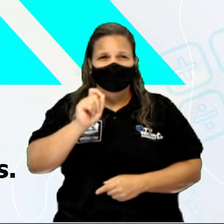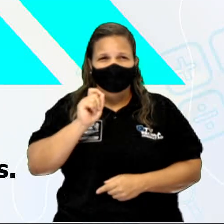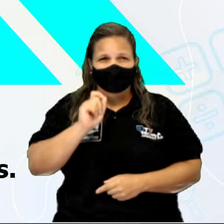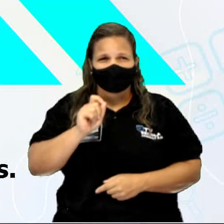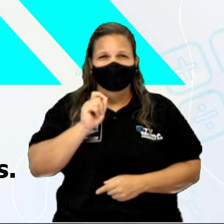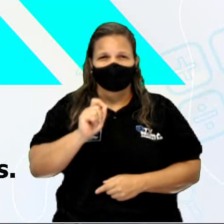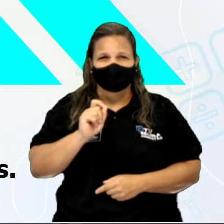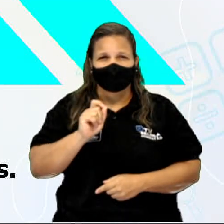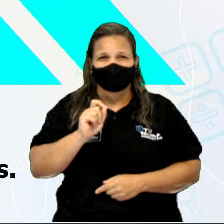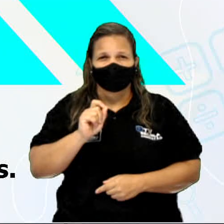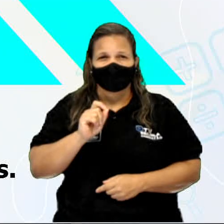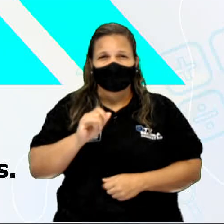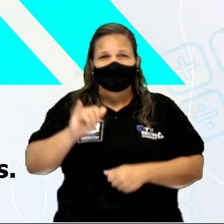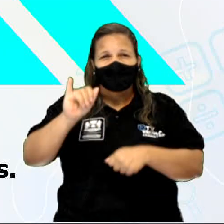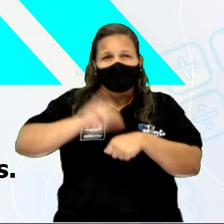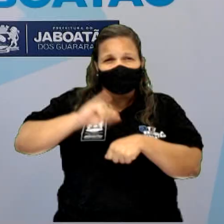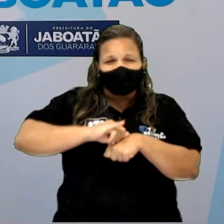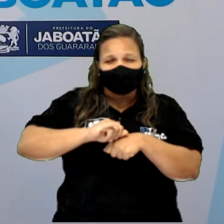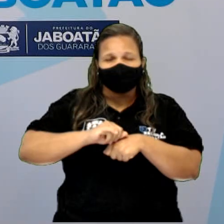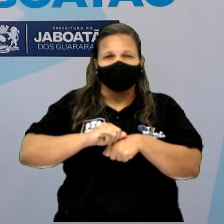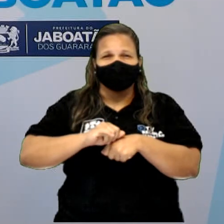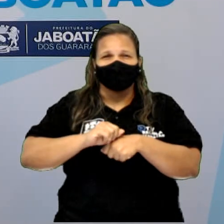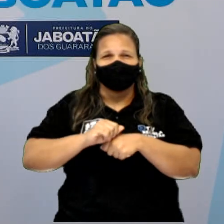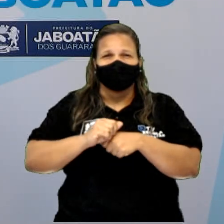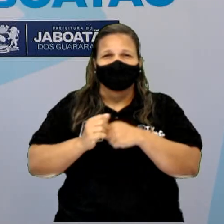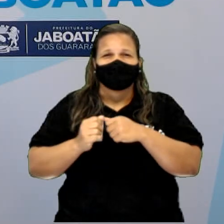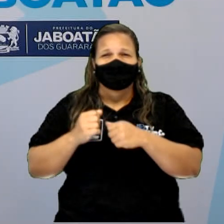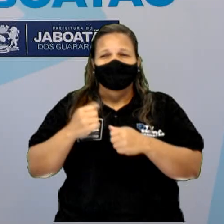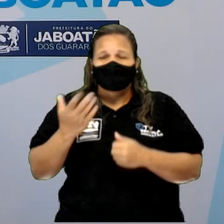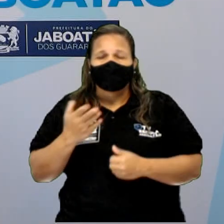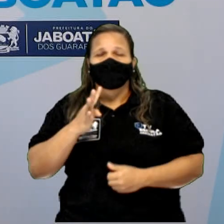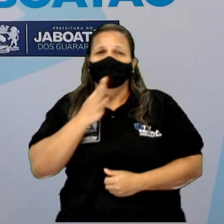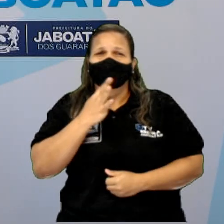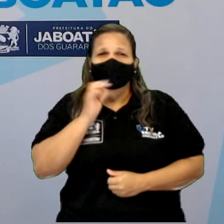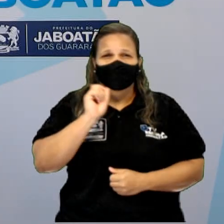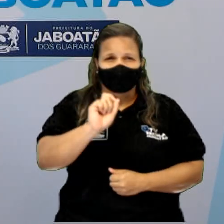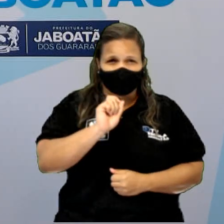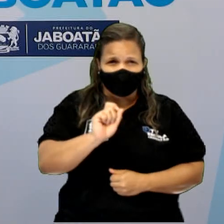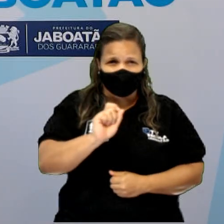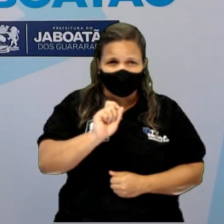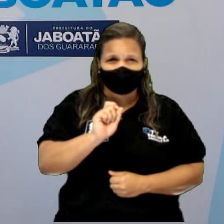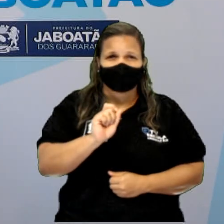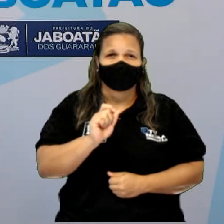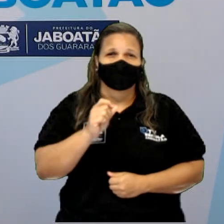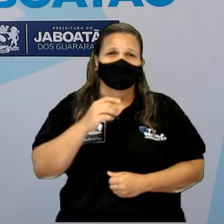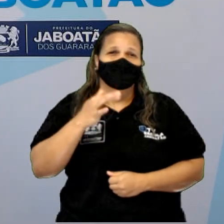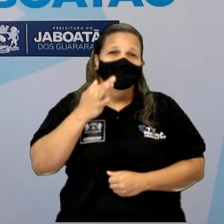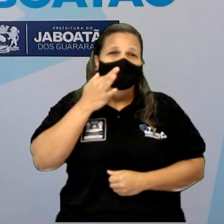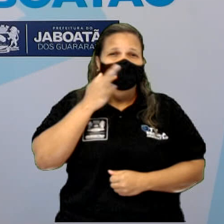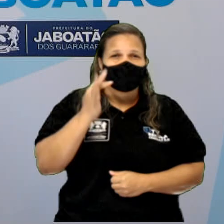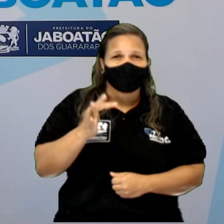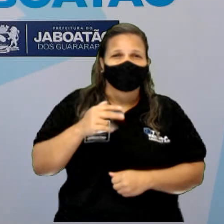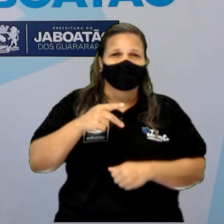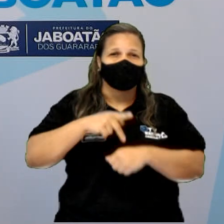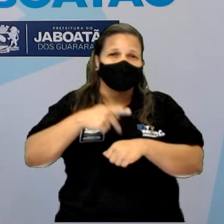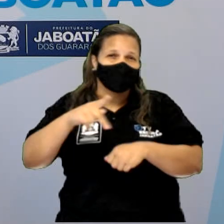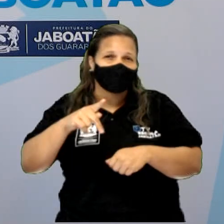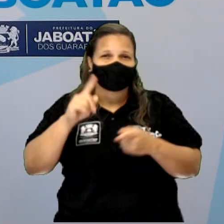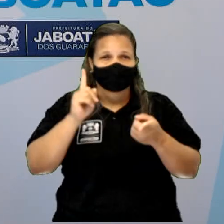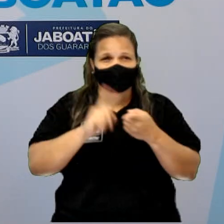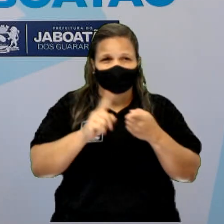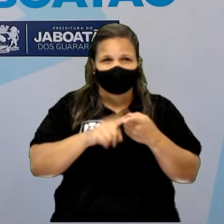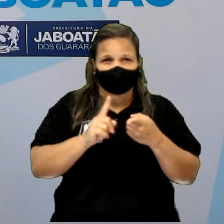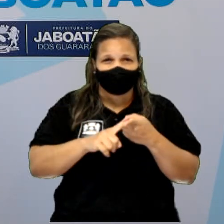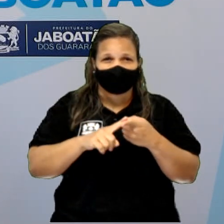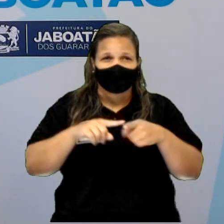mesmo astecas e incas, eles conhecendo o trabalho com ouro e prata, mas a metalurgia com ferro, com aço, eles ainda não conheciam tão bem